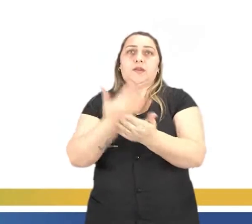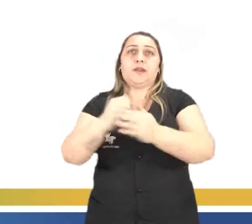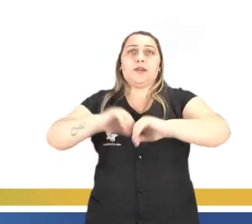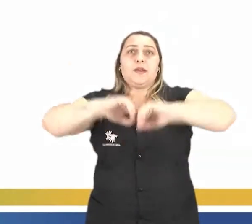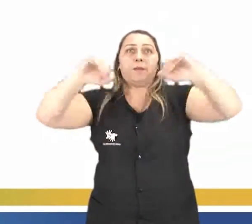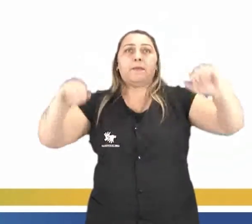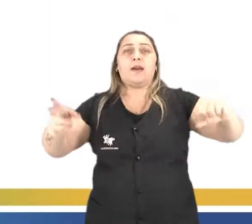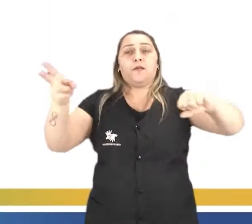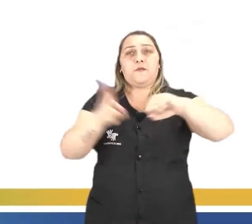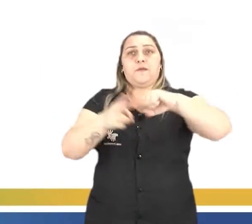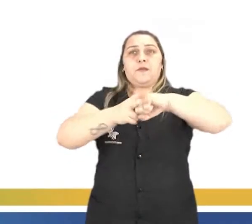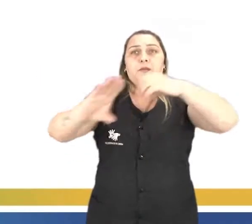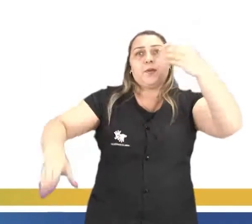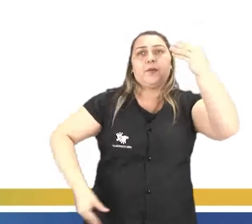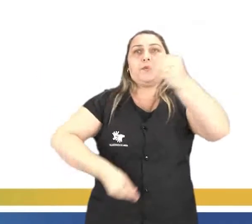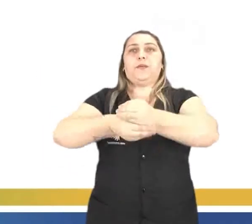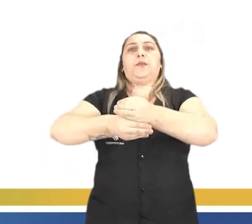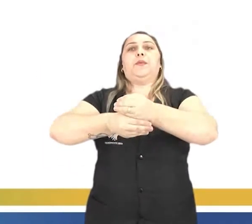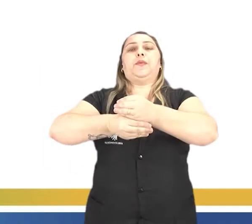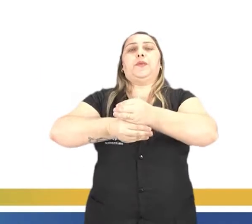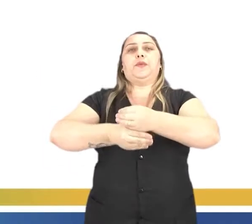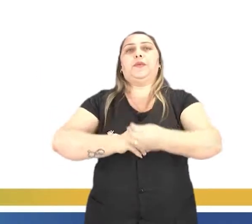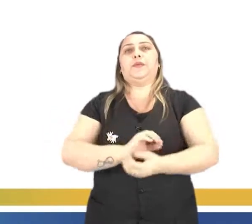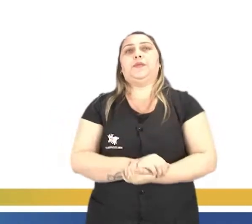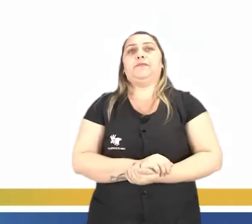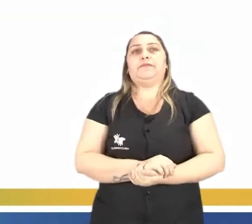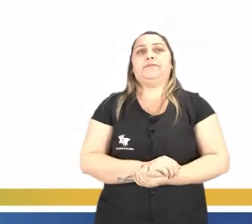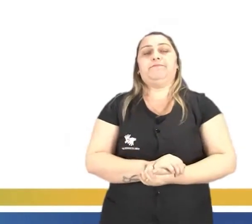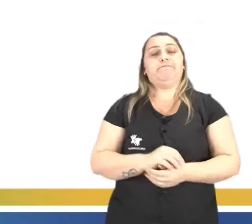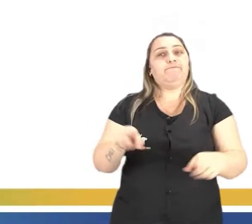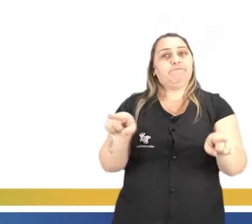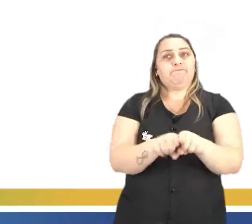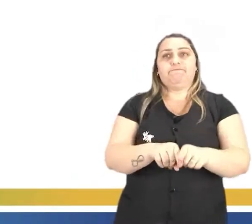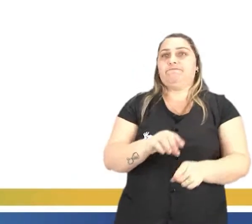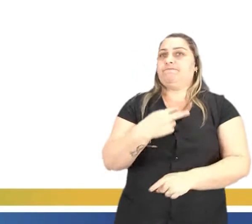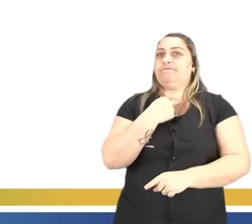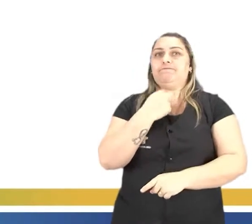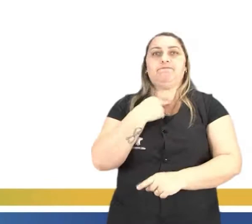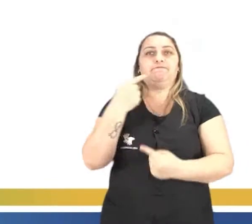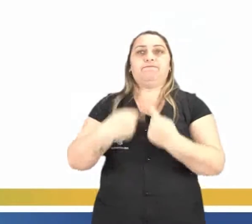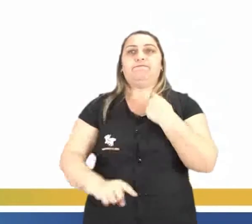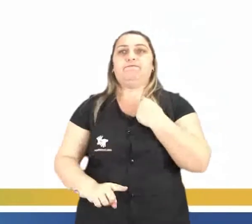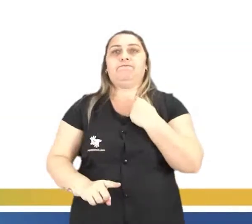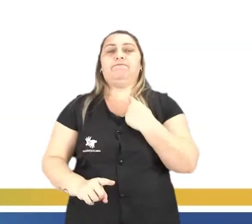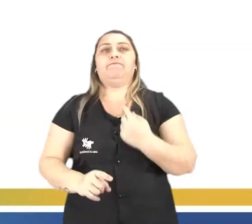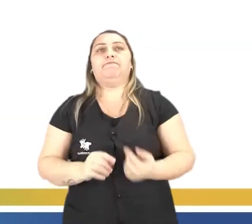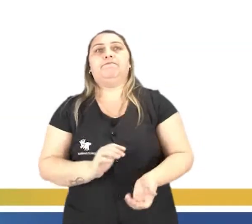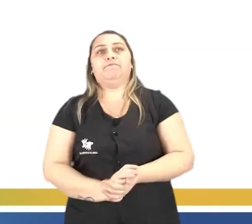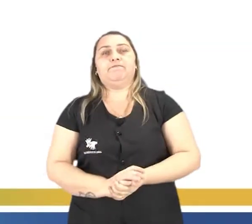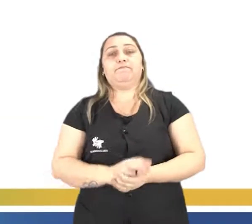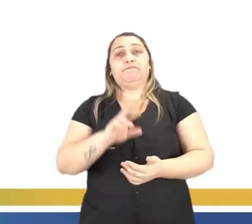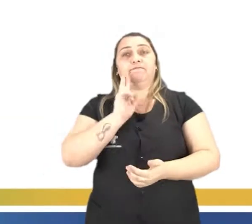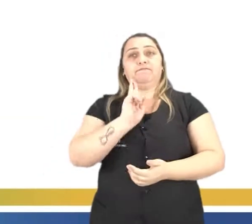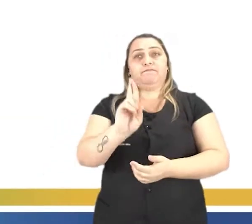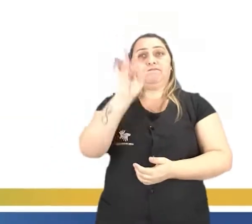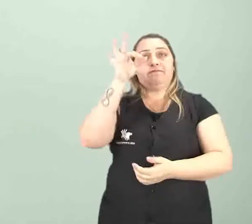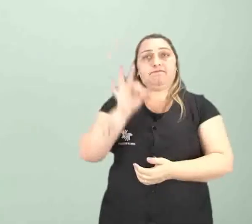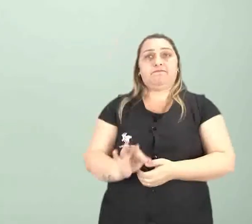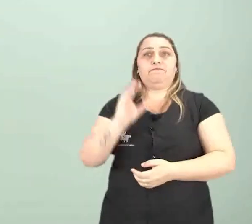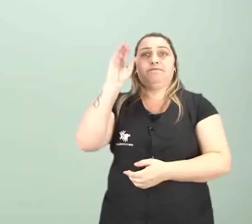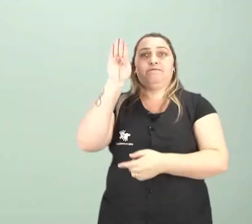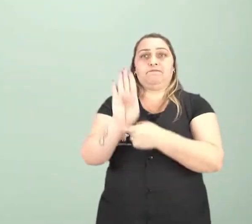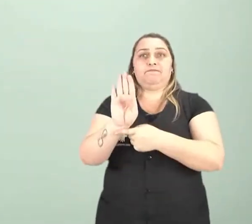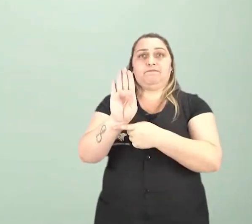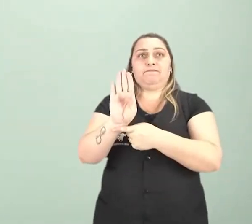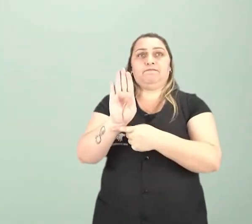após estudar separa o verbo do seu complemento. Também não pode acontecer, tá bom? Por isso que a resposta correta seria ali na